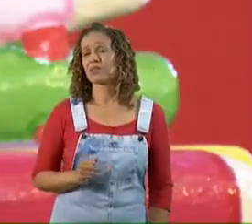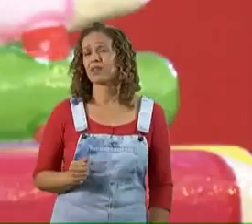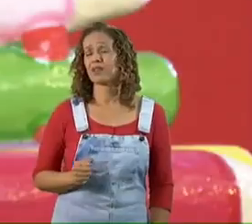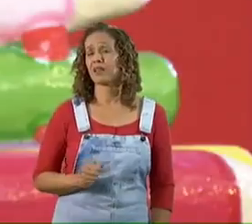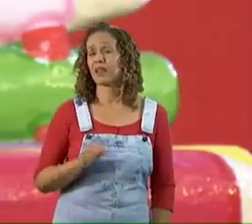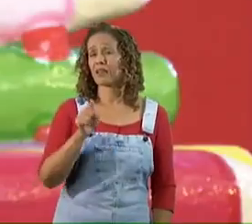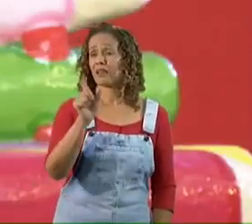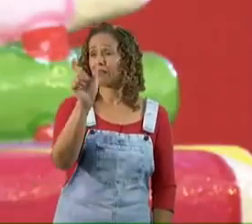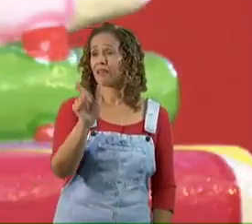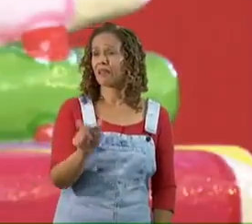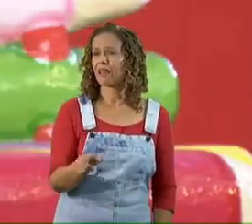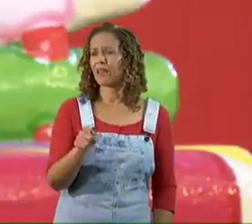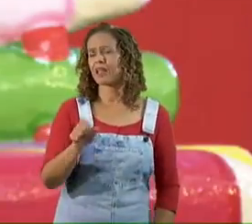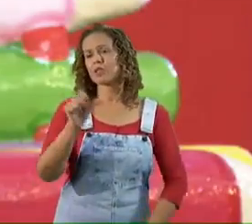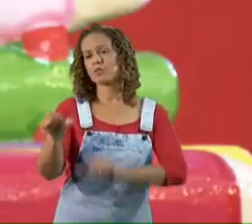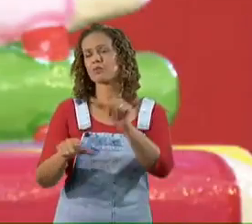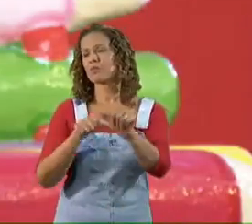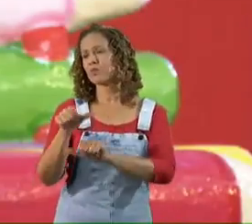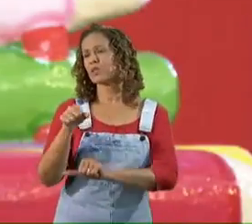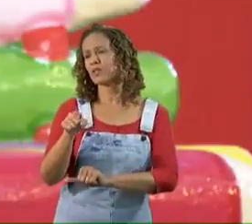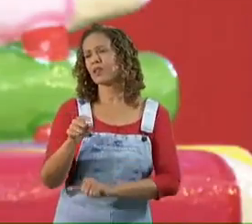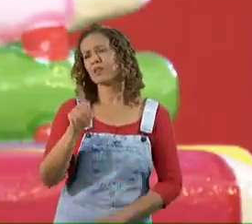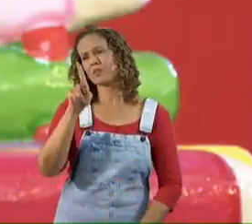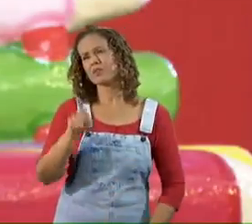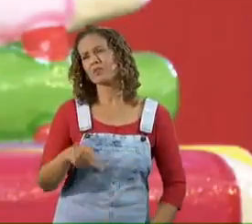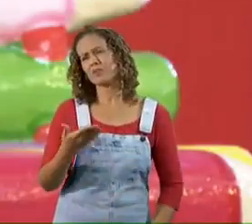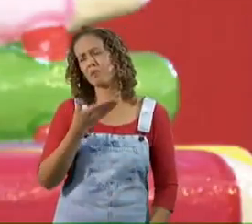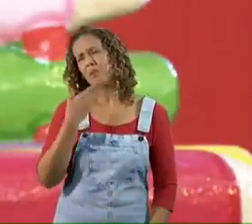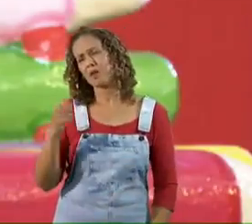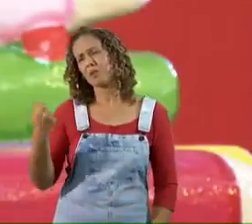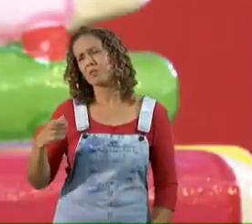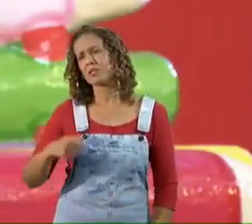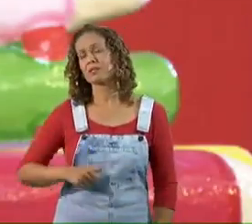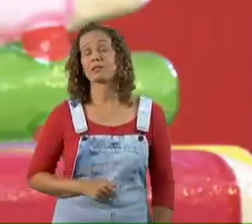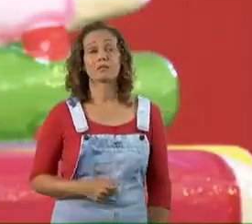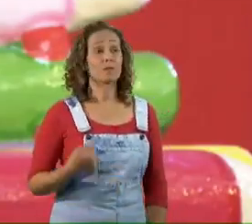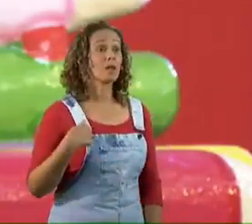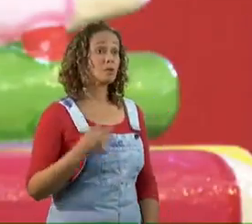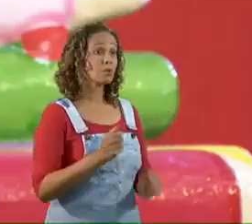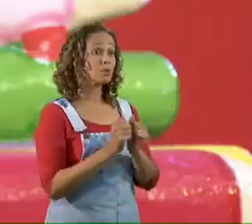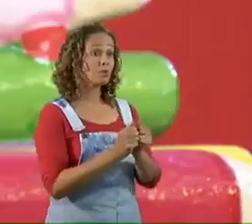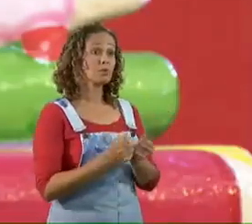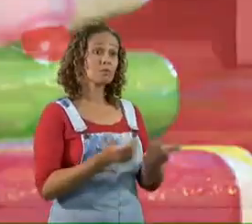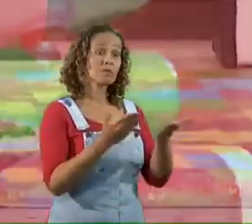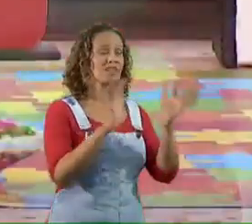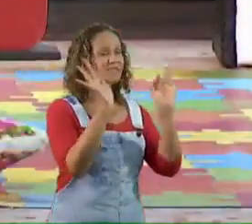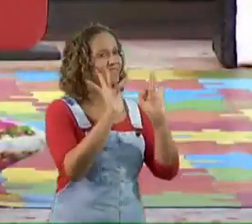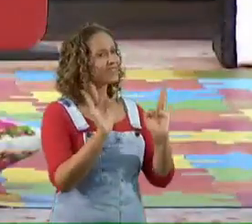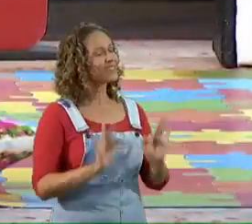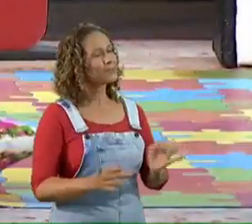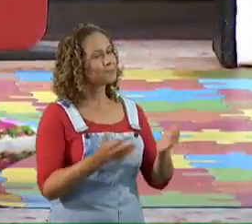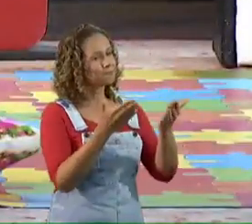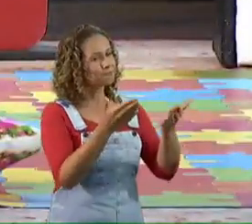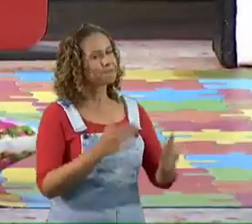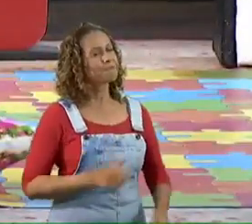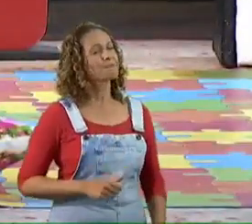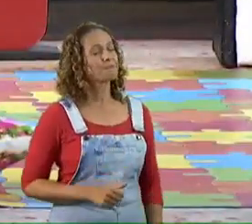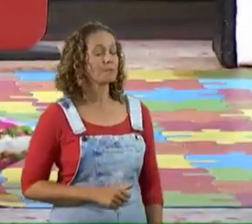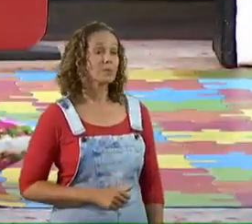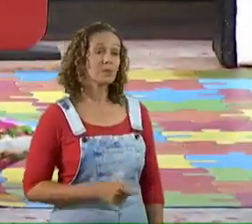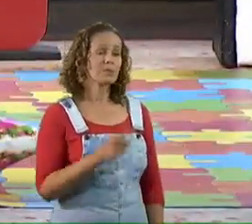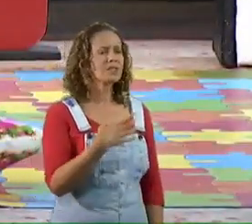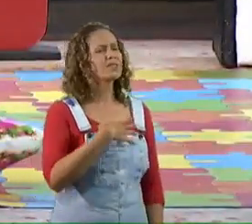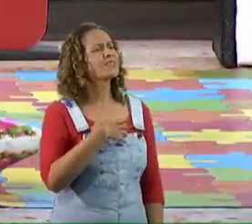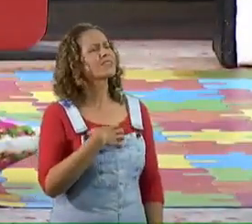e faça ela mudar e ser uma pessoa melhor. Eu estou com você, Melissa. Estou muito feliz com você. E como você